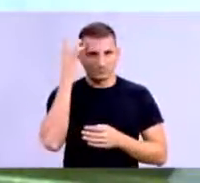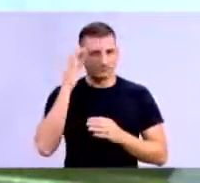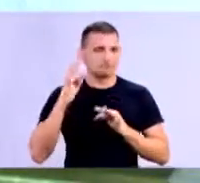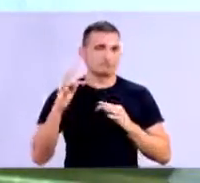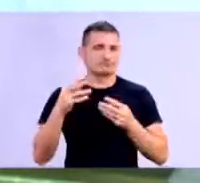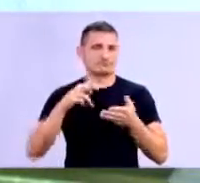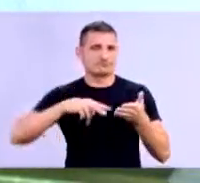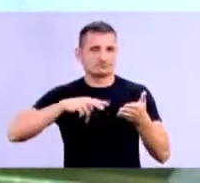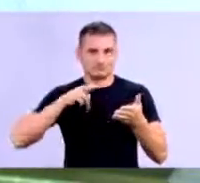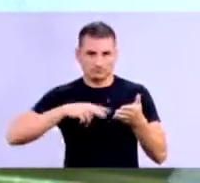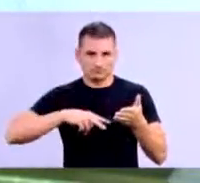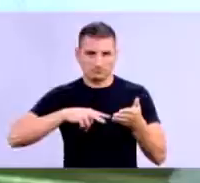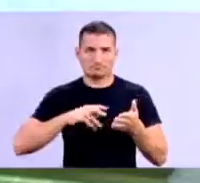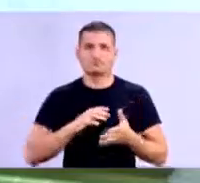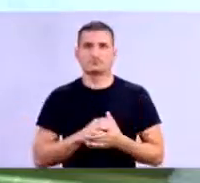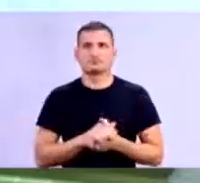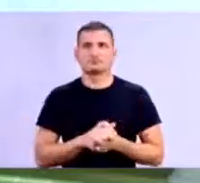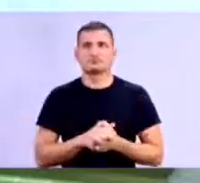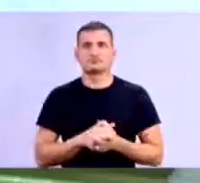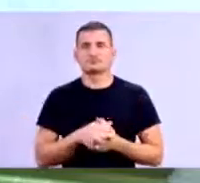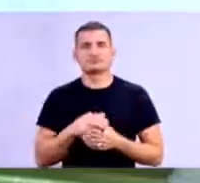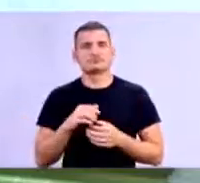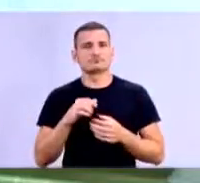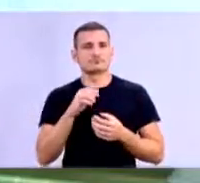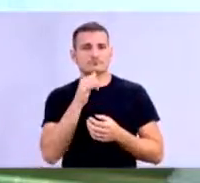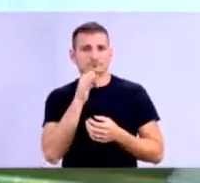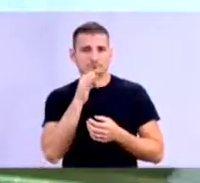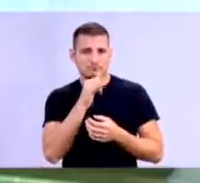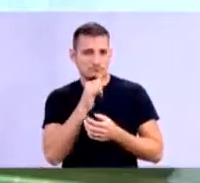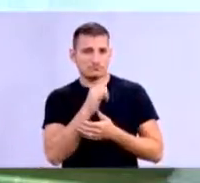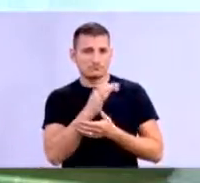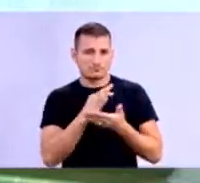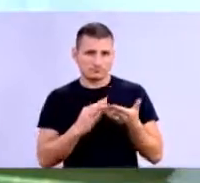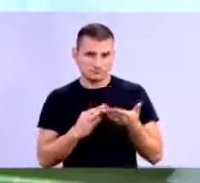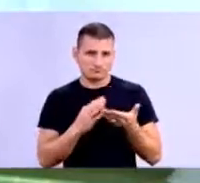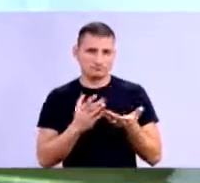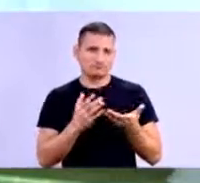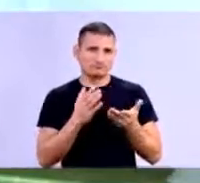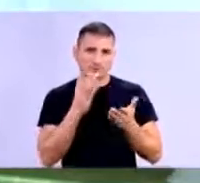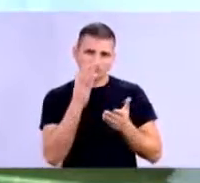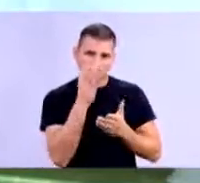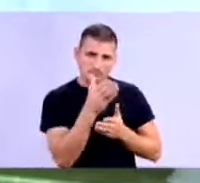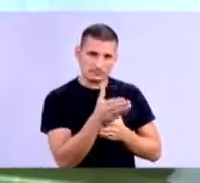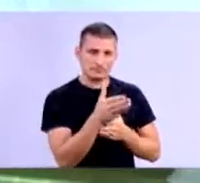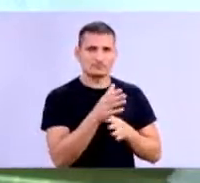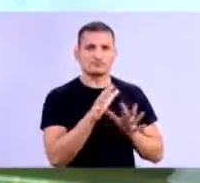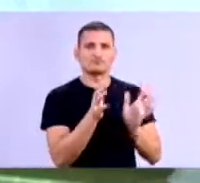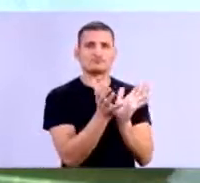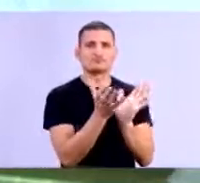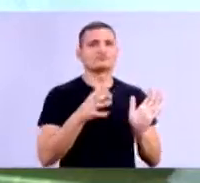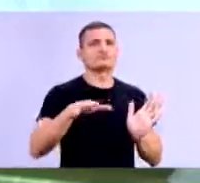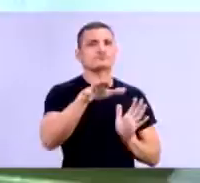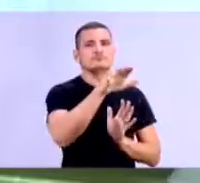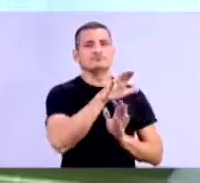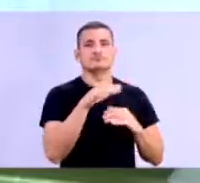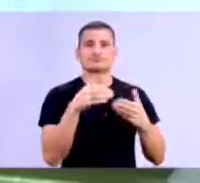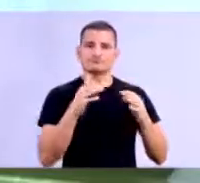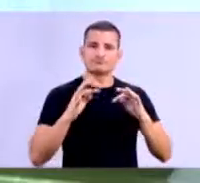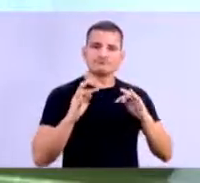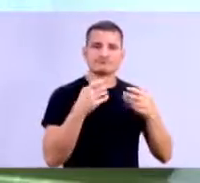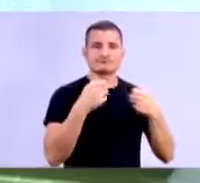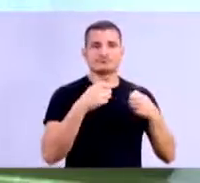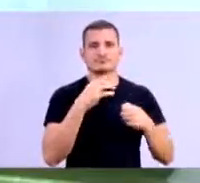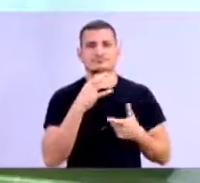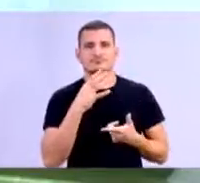leitores, ainda mais quando for um texto direcionado ao público em geral. Então, todos devem compreender